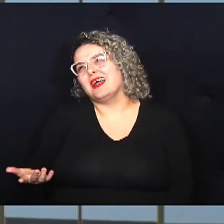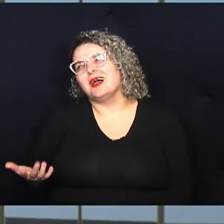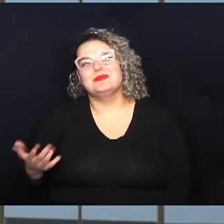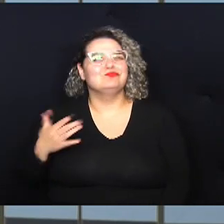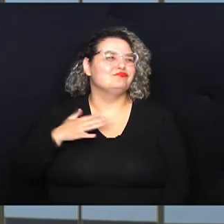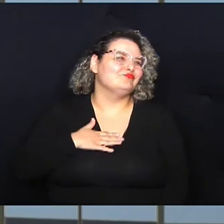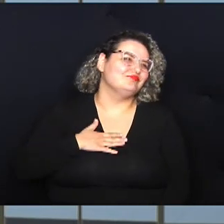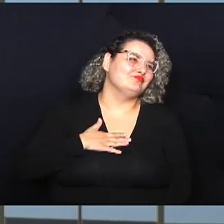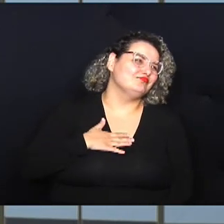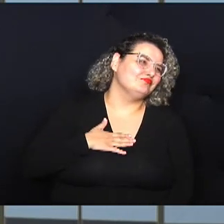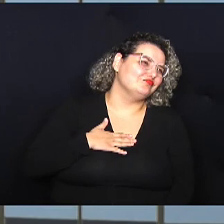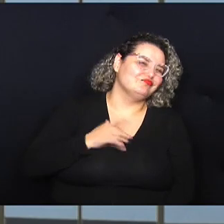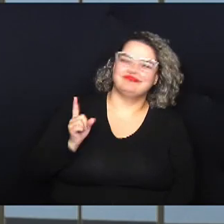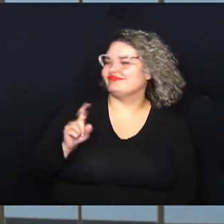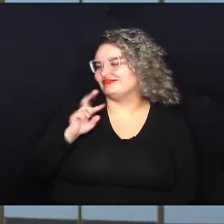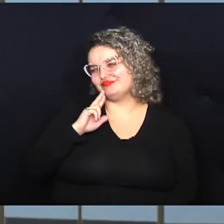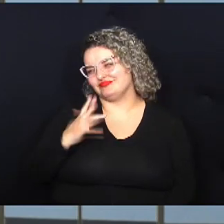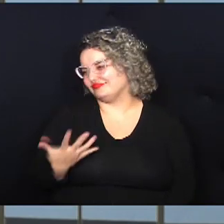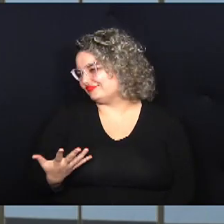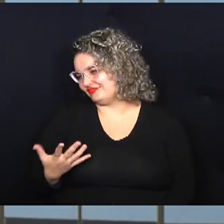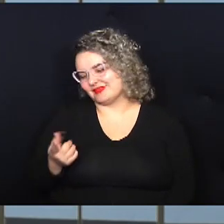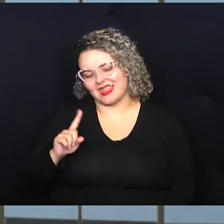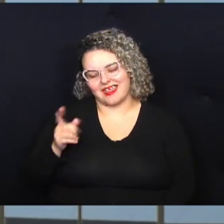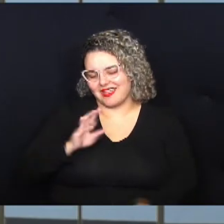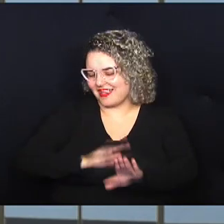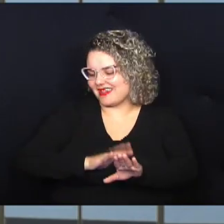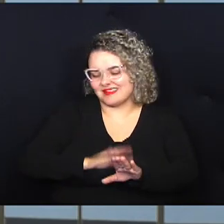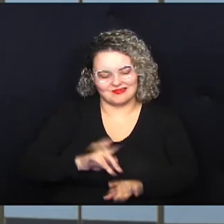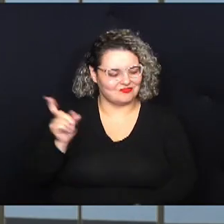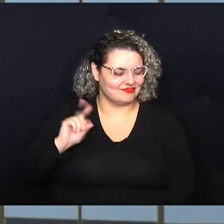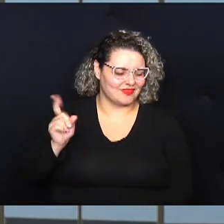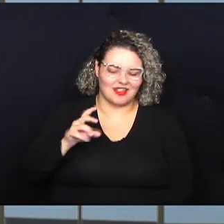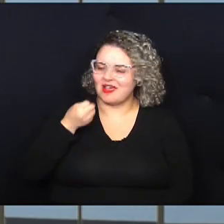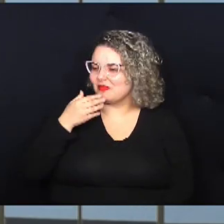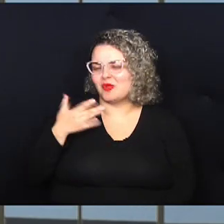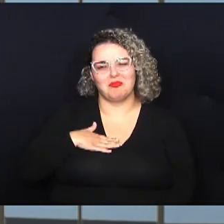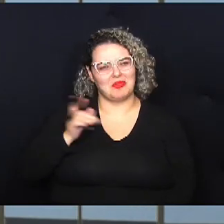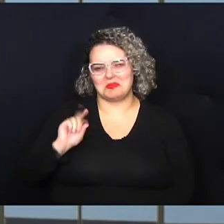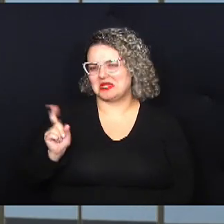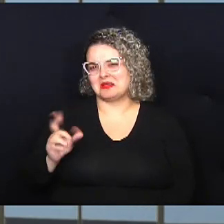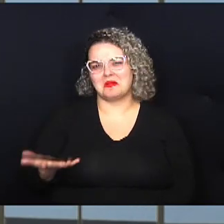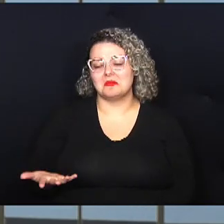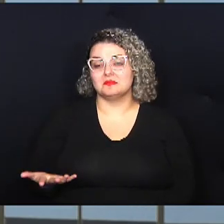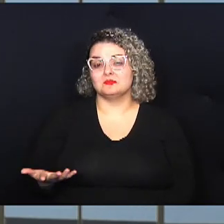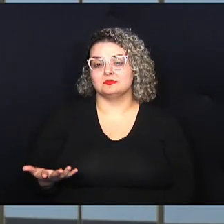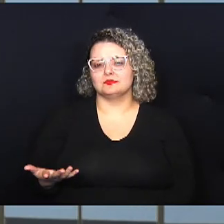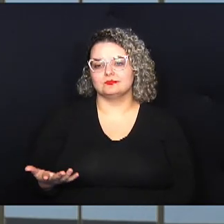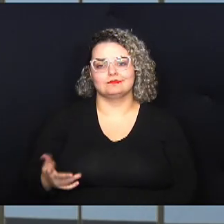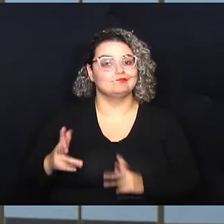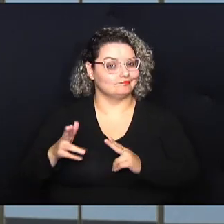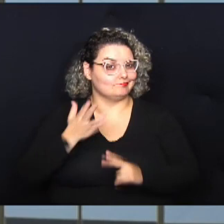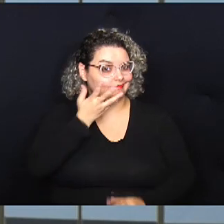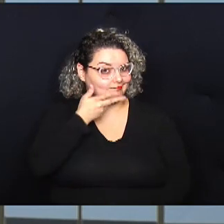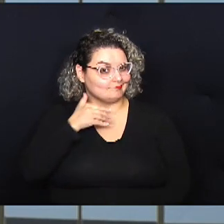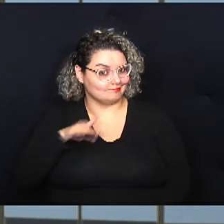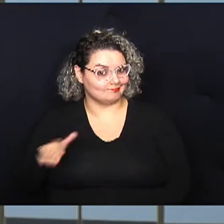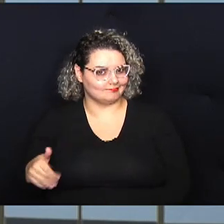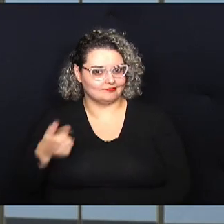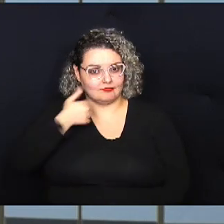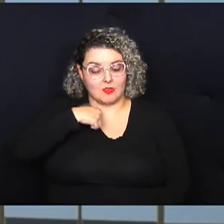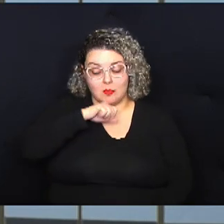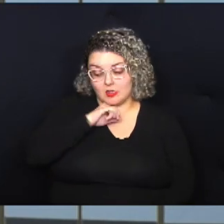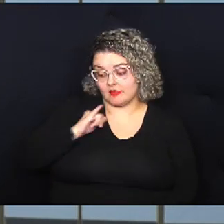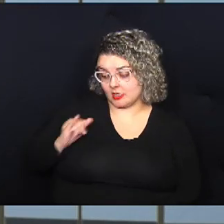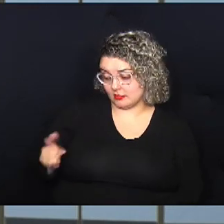resolver. Para mim isso daí não funciona. Mas eu acho que é igual quando a gente é criança, né? Pelo menos a minha mãe falava assim,